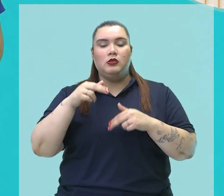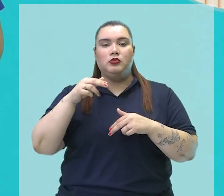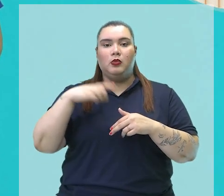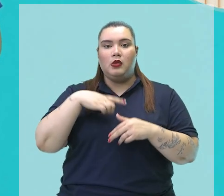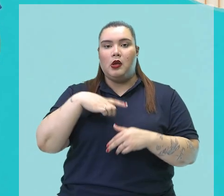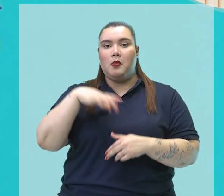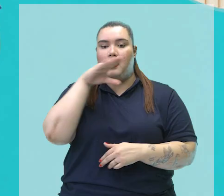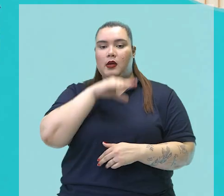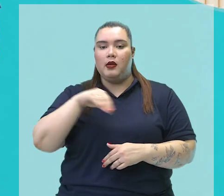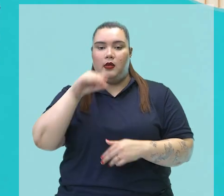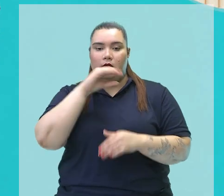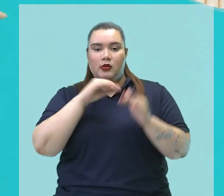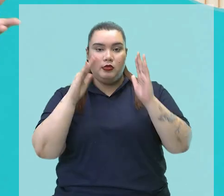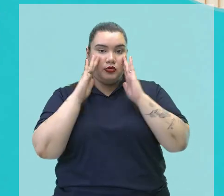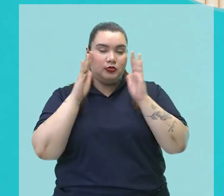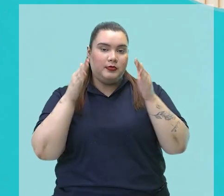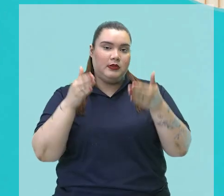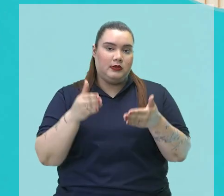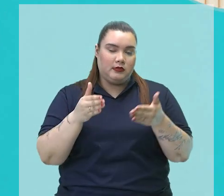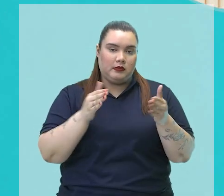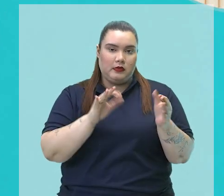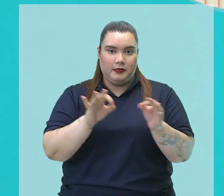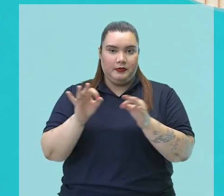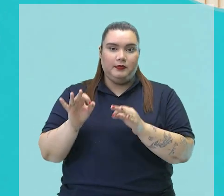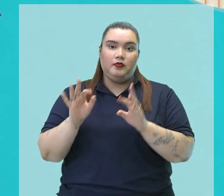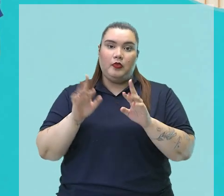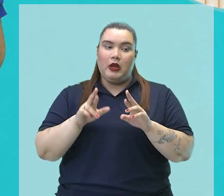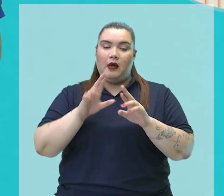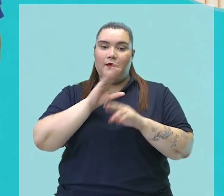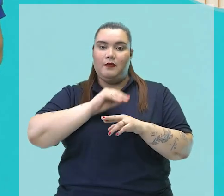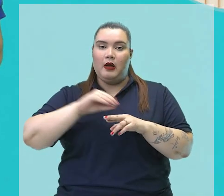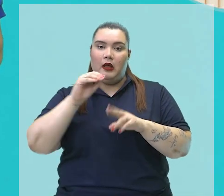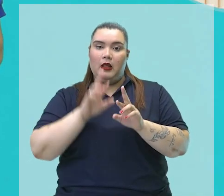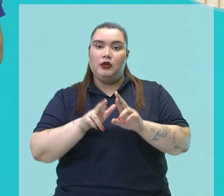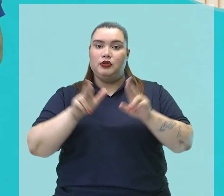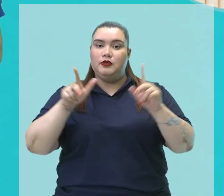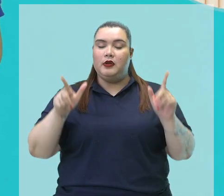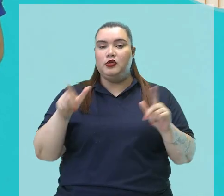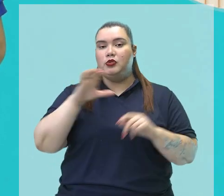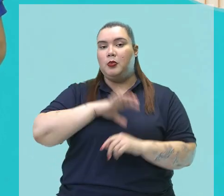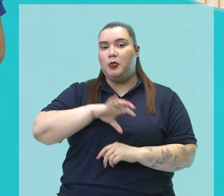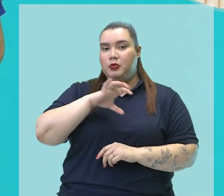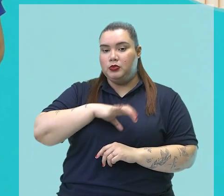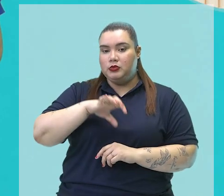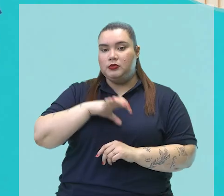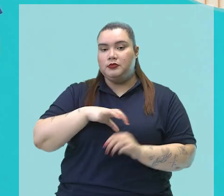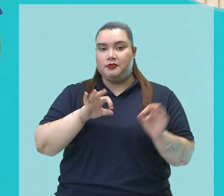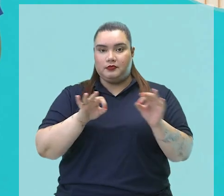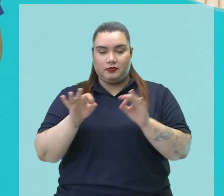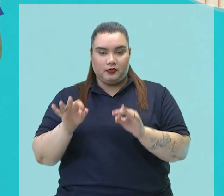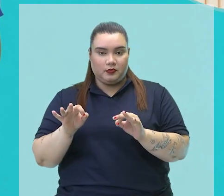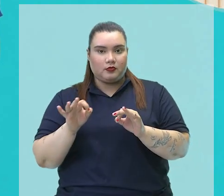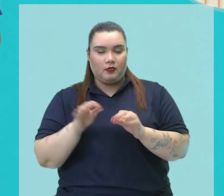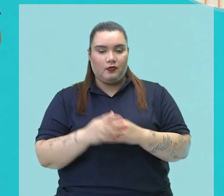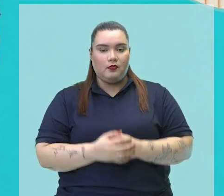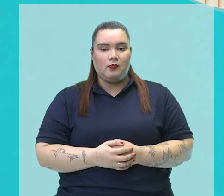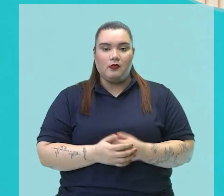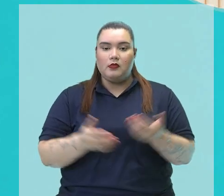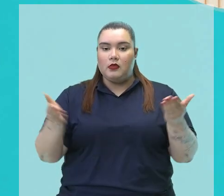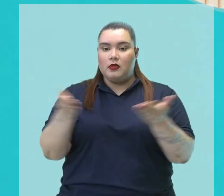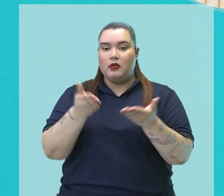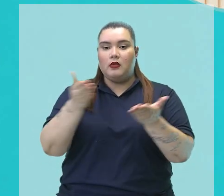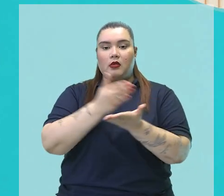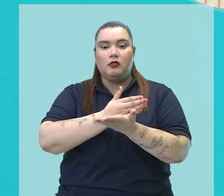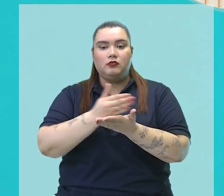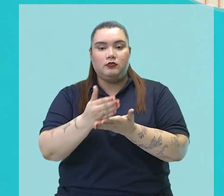não human, ou humano, como a gente fala na língua portuguesa, porque o nosso H não tem som, mas a língua inglesa tem, tá bom? Vamos